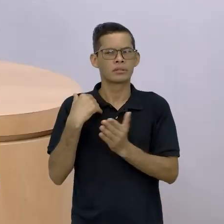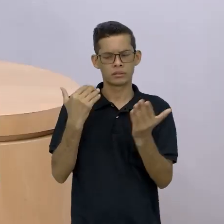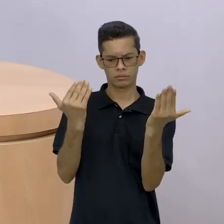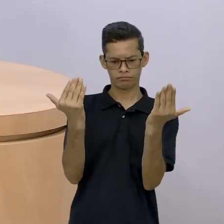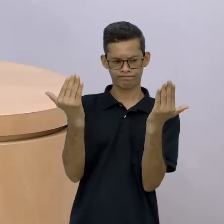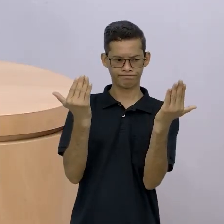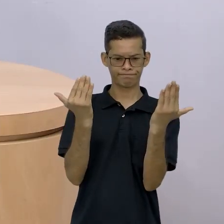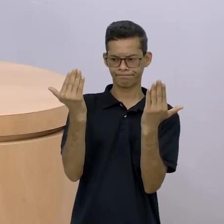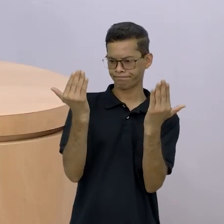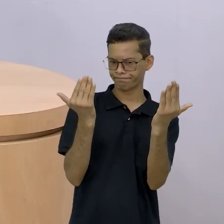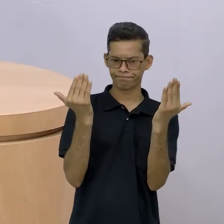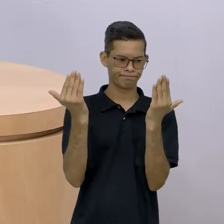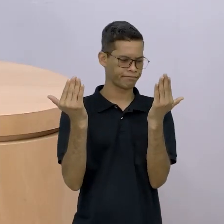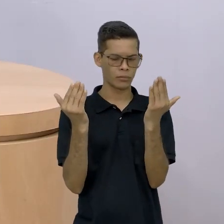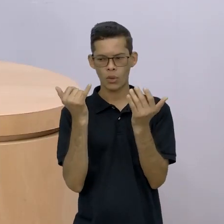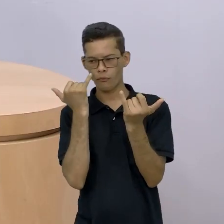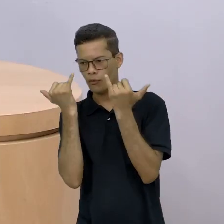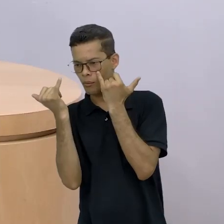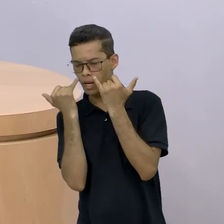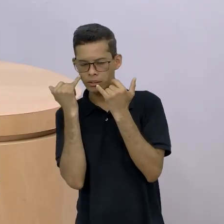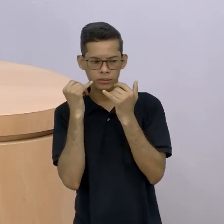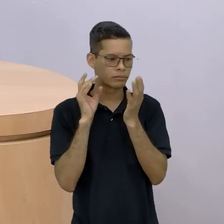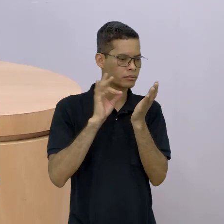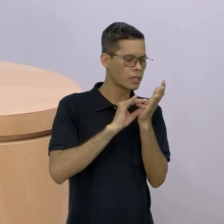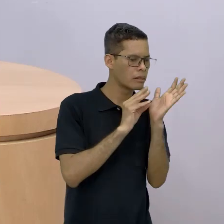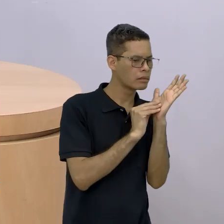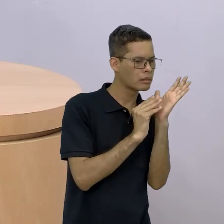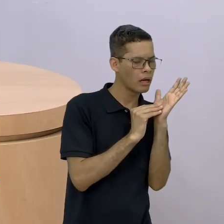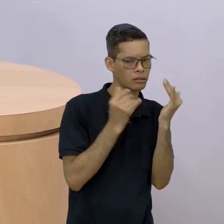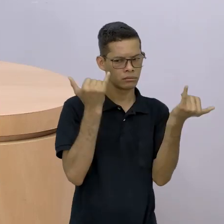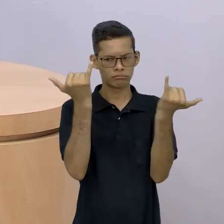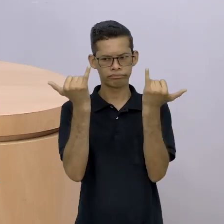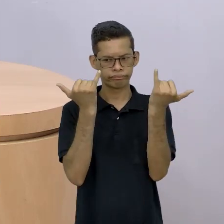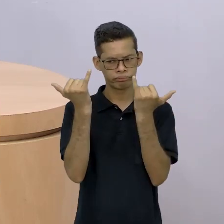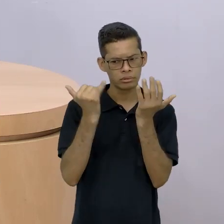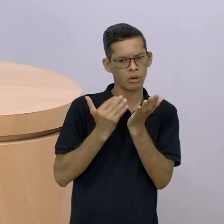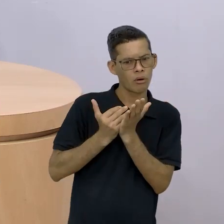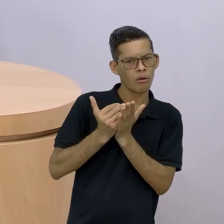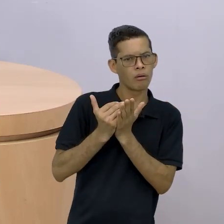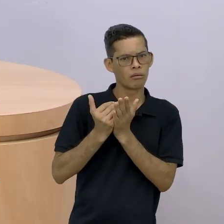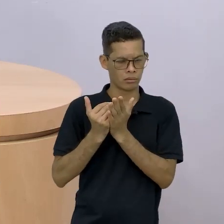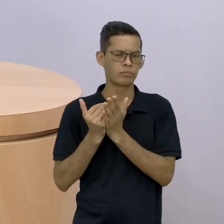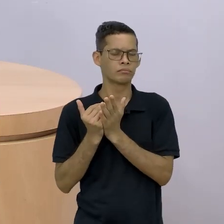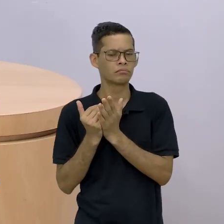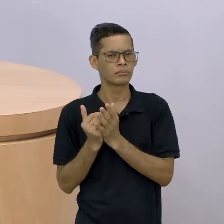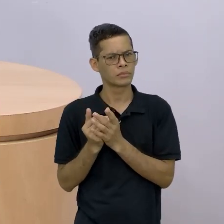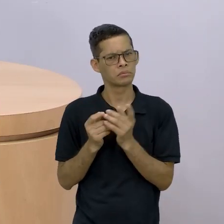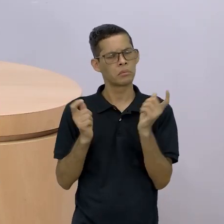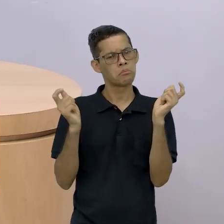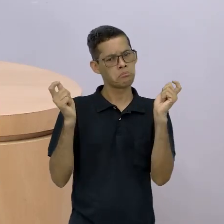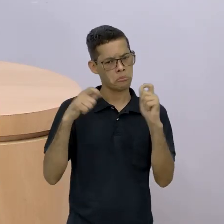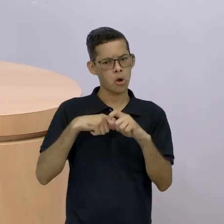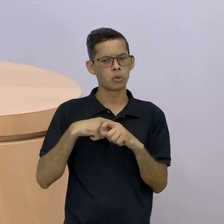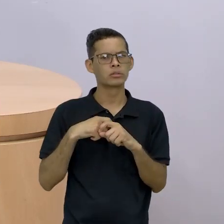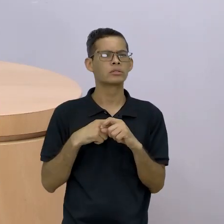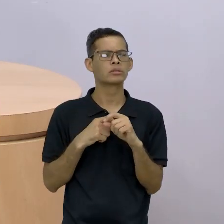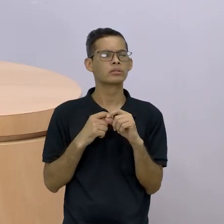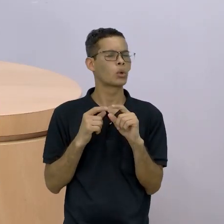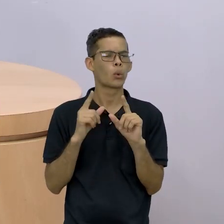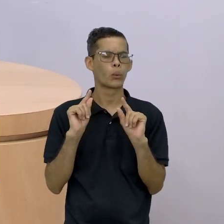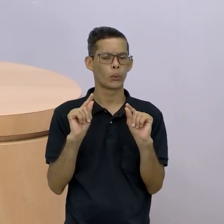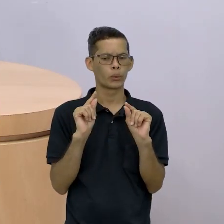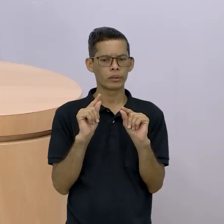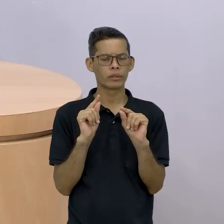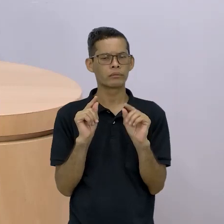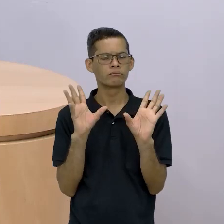confronta esses dados e essas informações com a nossa hipótese inicial. Pode se concretizar, ou seja, né, pode